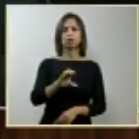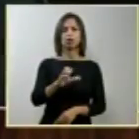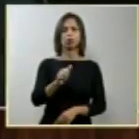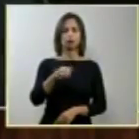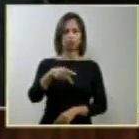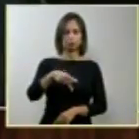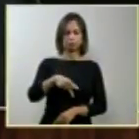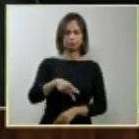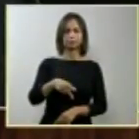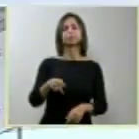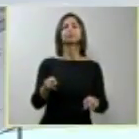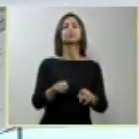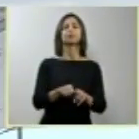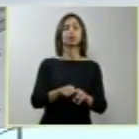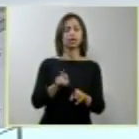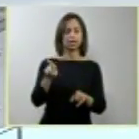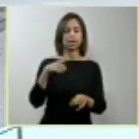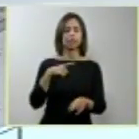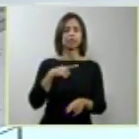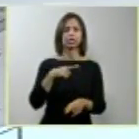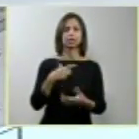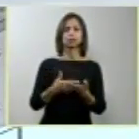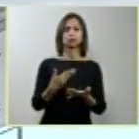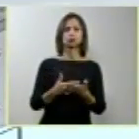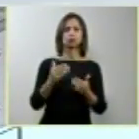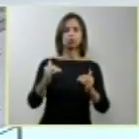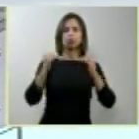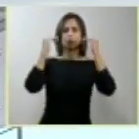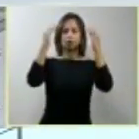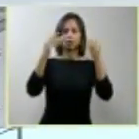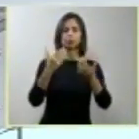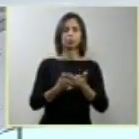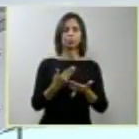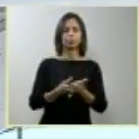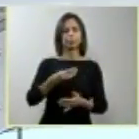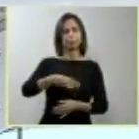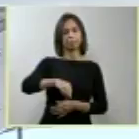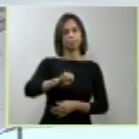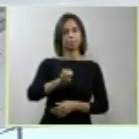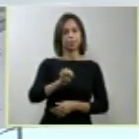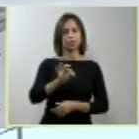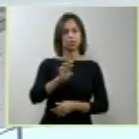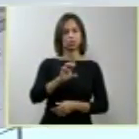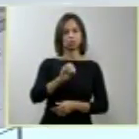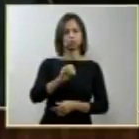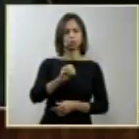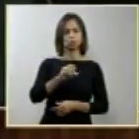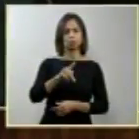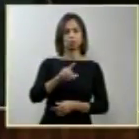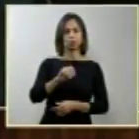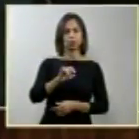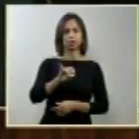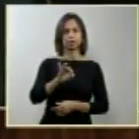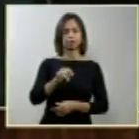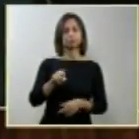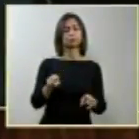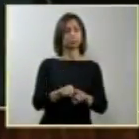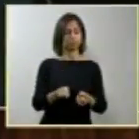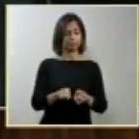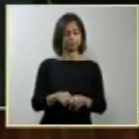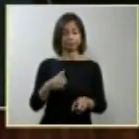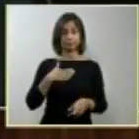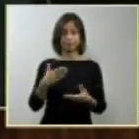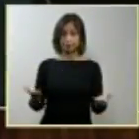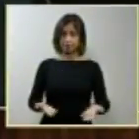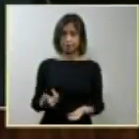Instituto de Altos Estudos das Metropolitanas, e, portanto, é meu presidente